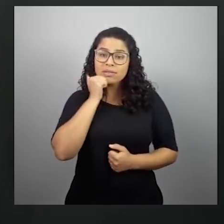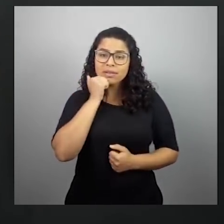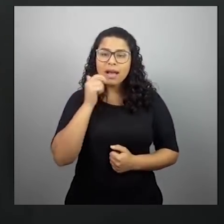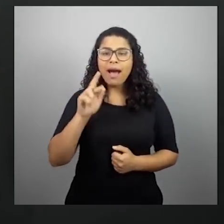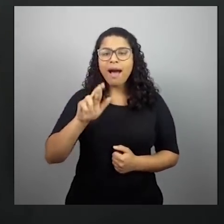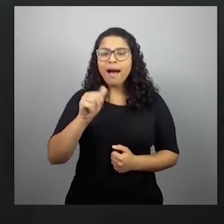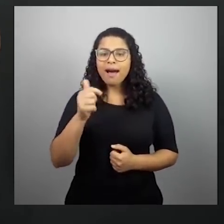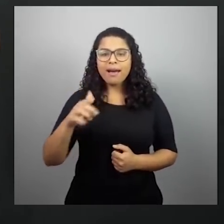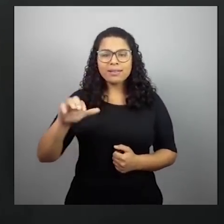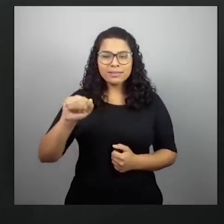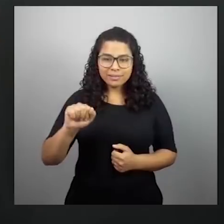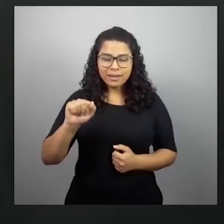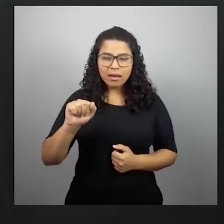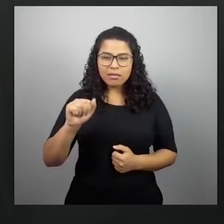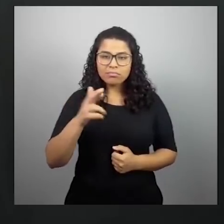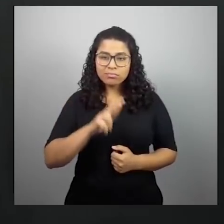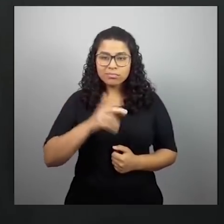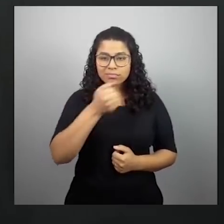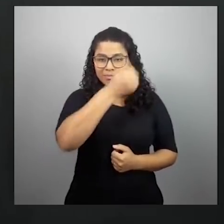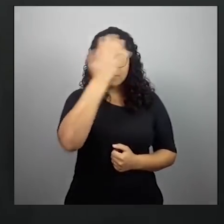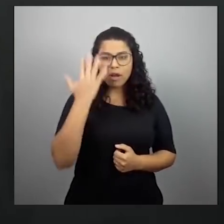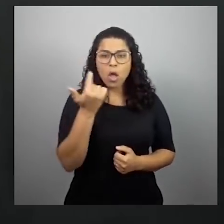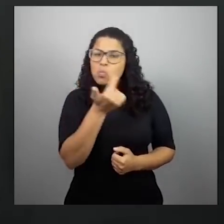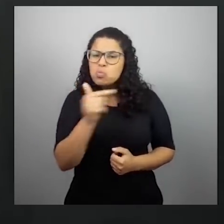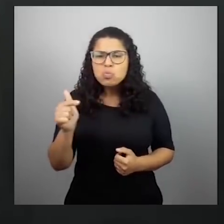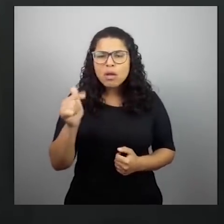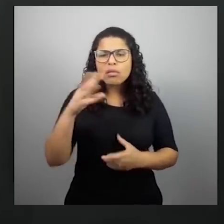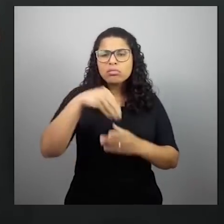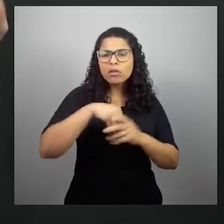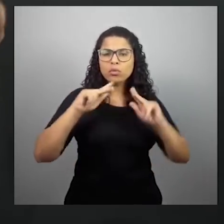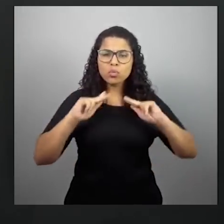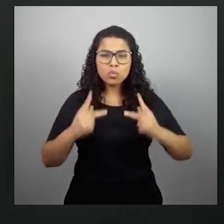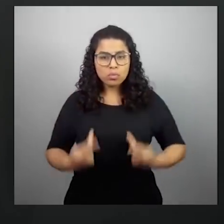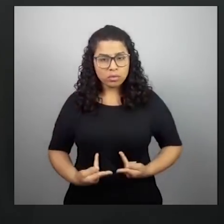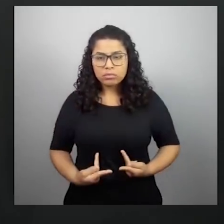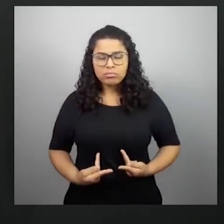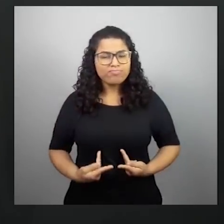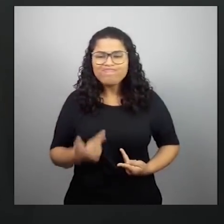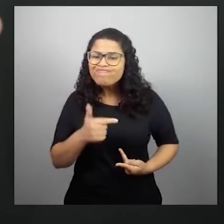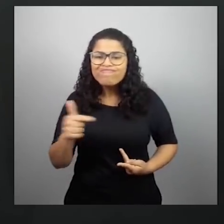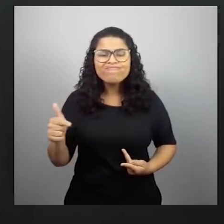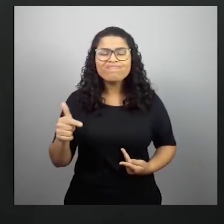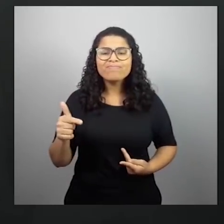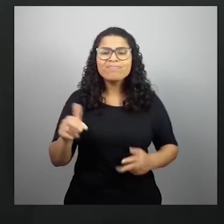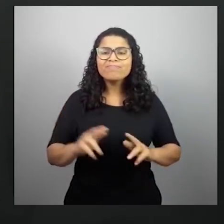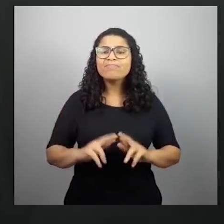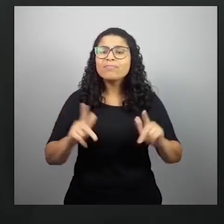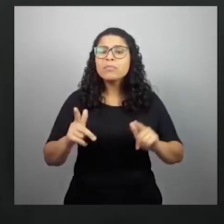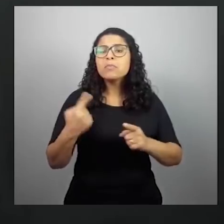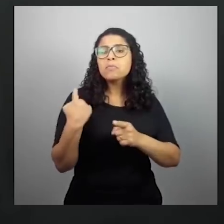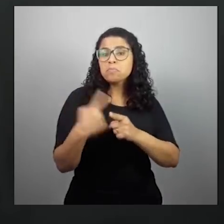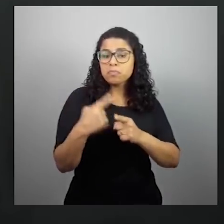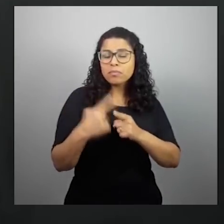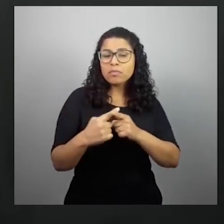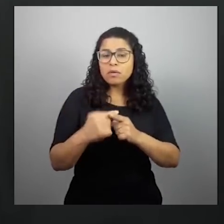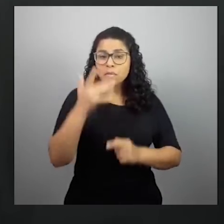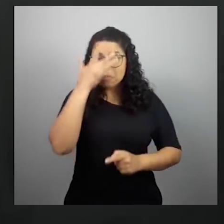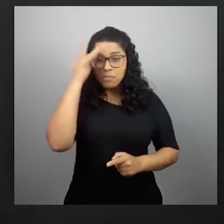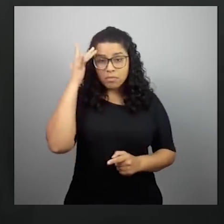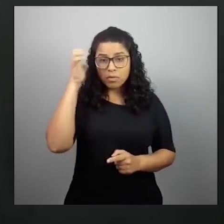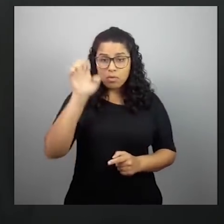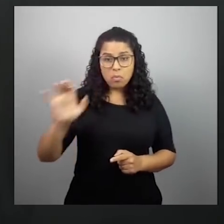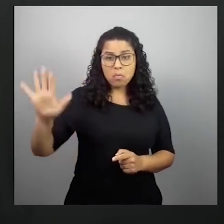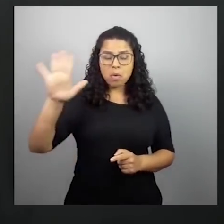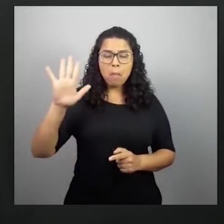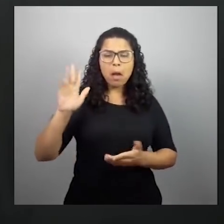da espécie humana. Isso foi uma criação histórica, né, do próprio colonizador europeu, que para se afirmar diante dessas